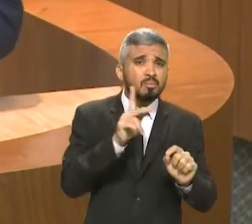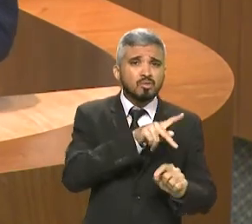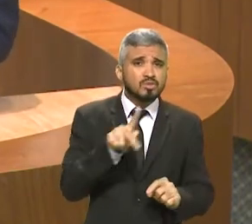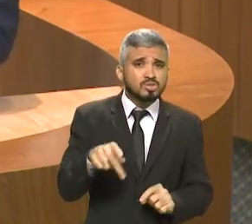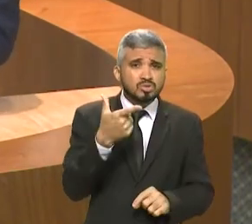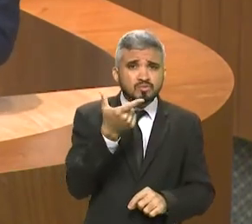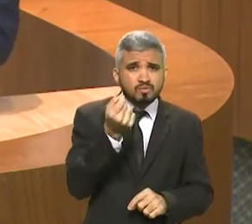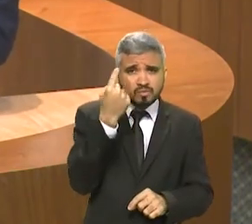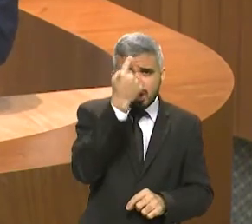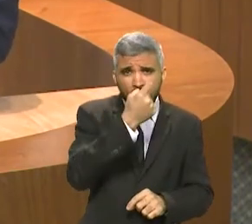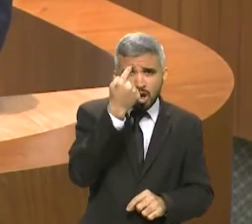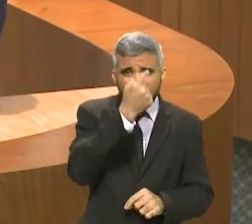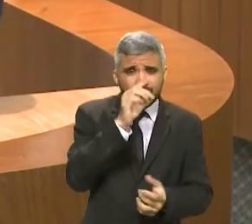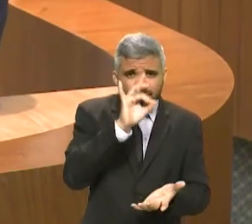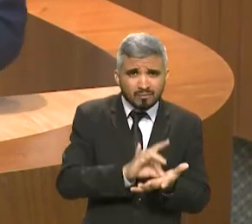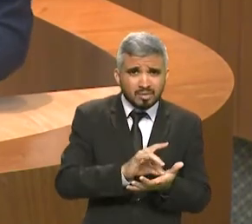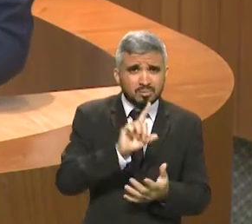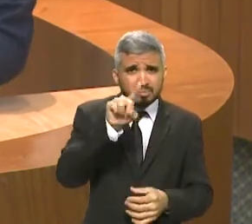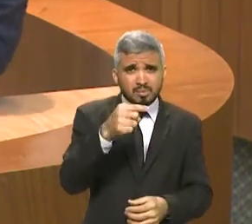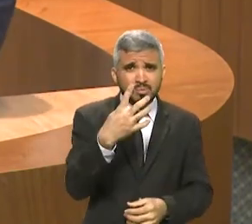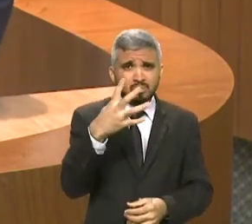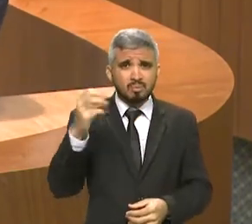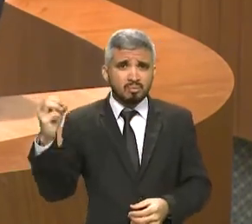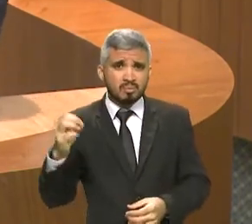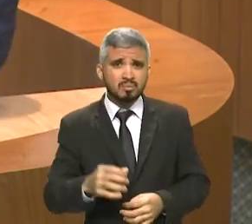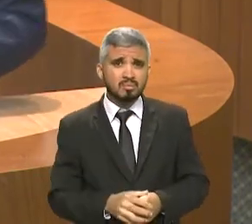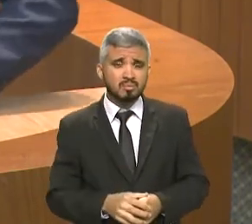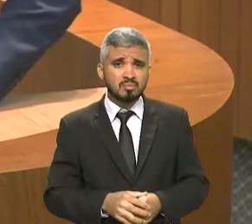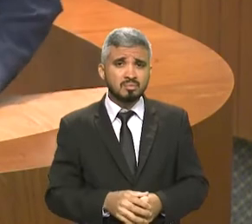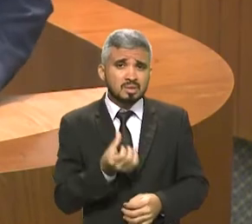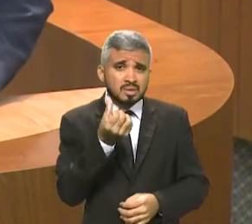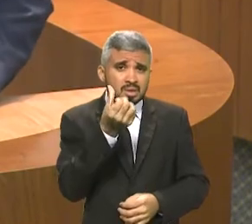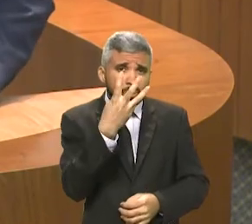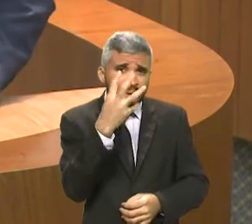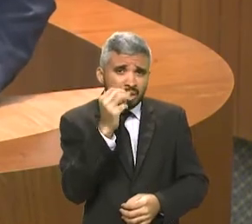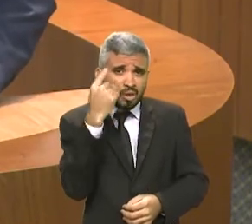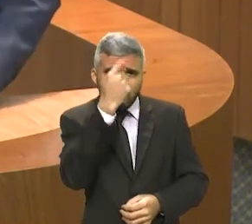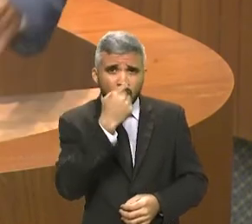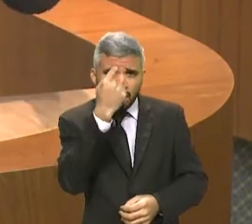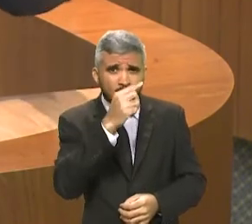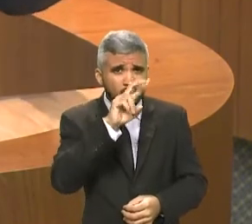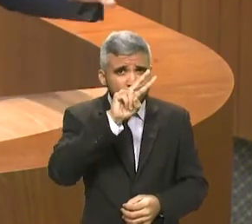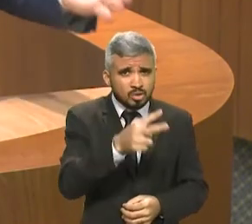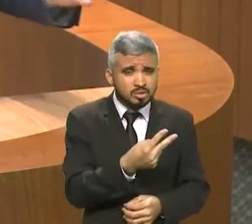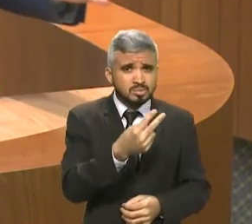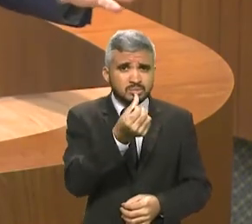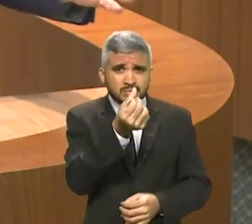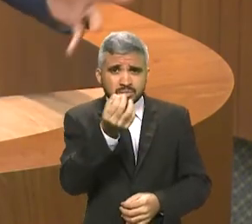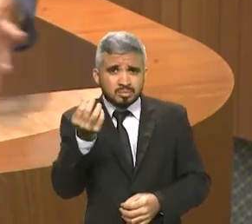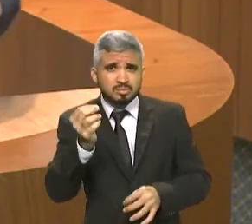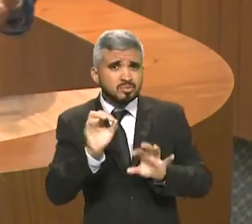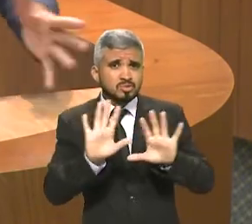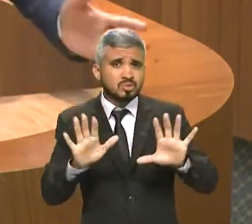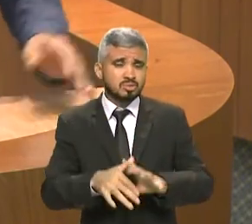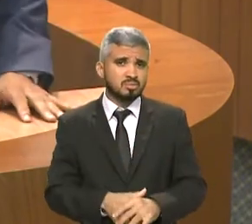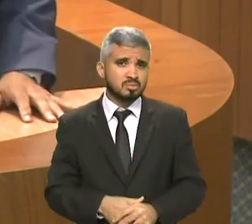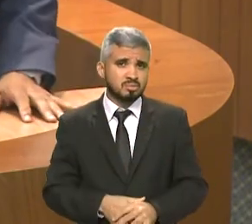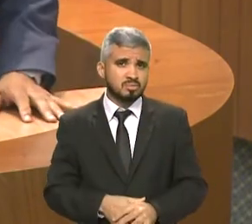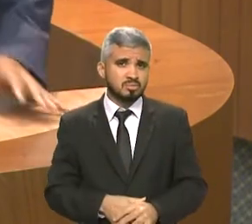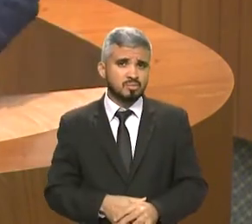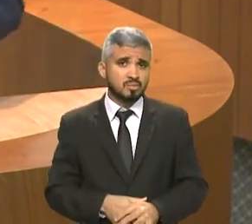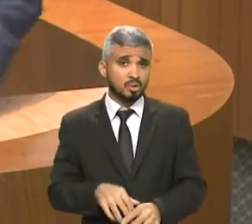R$ 2.880. O governador do Estado, o secretário Felipe Camarão e o presidente do Simpro-SM estão